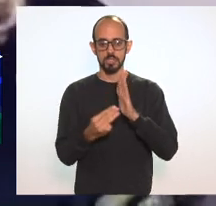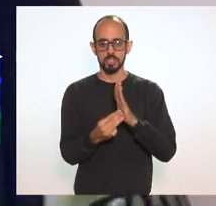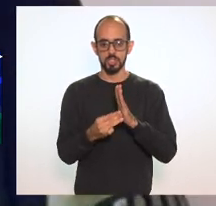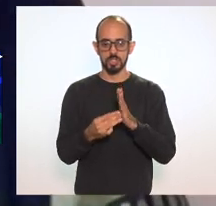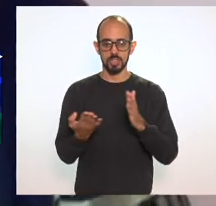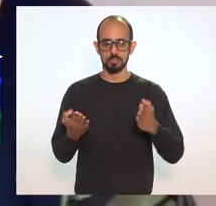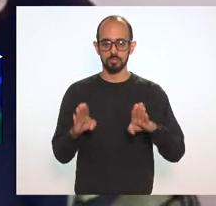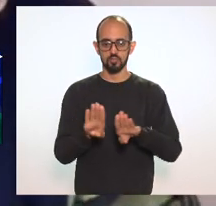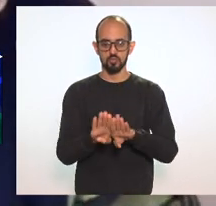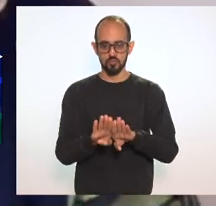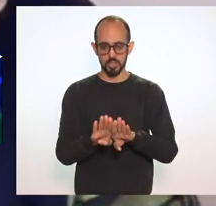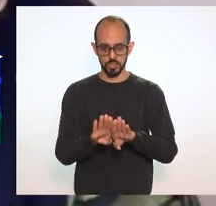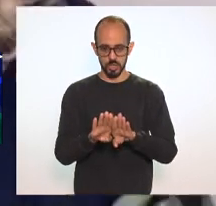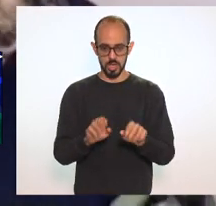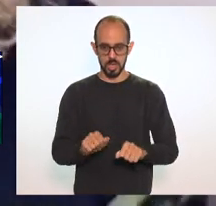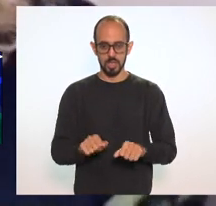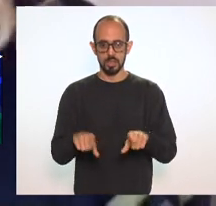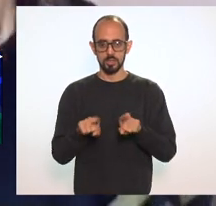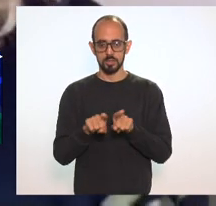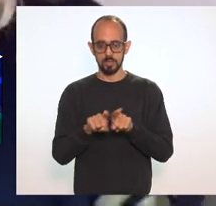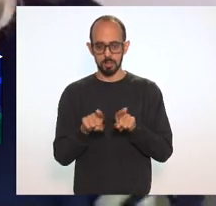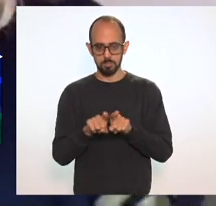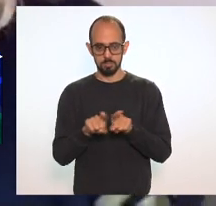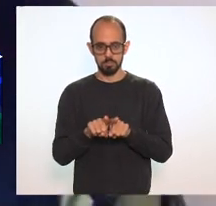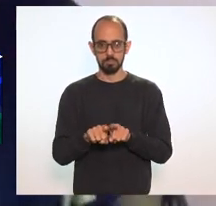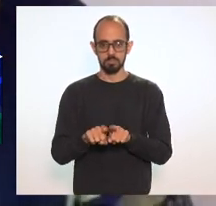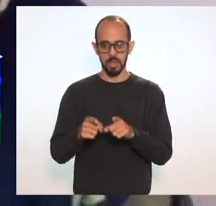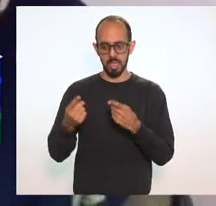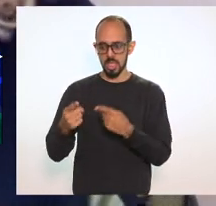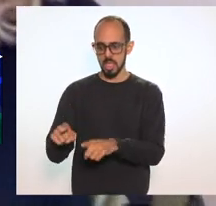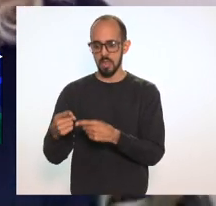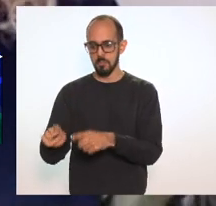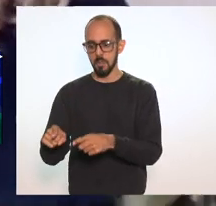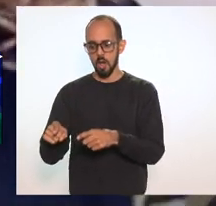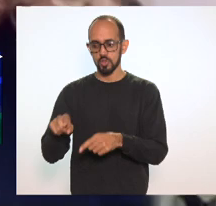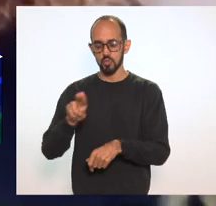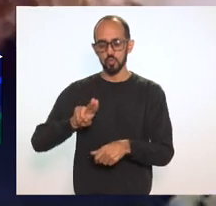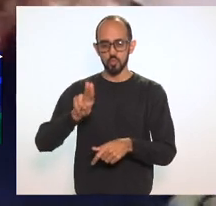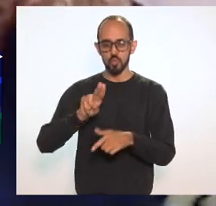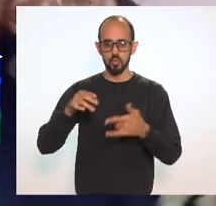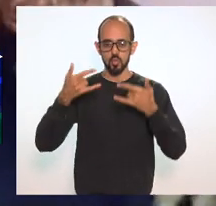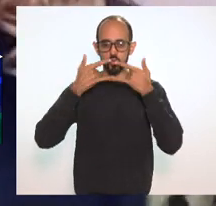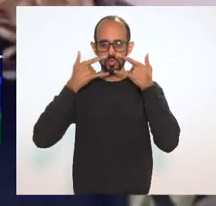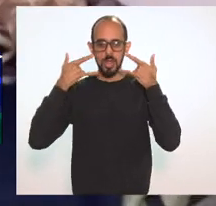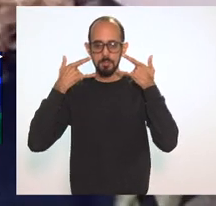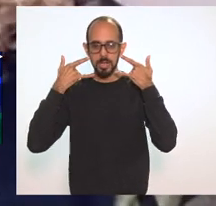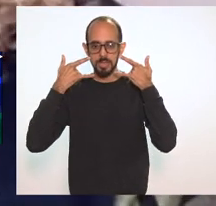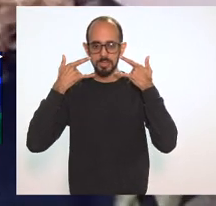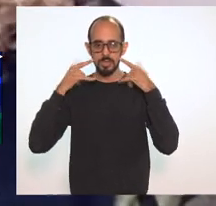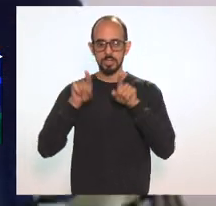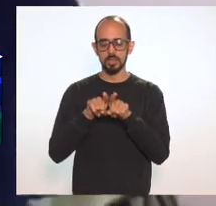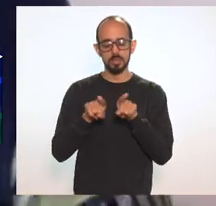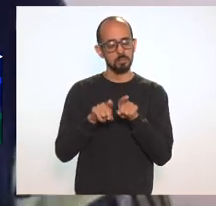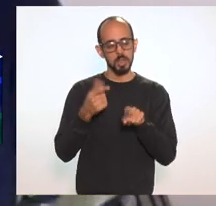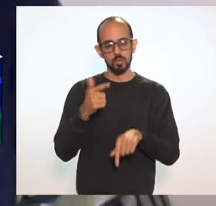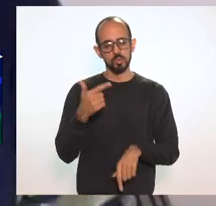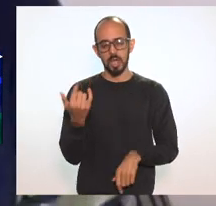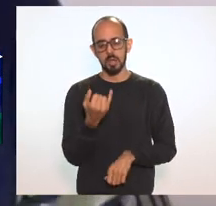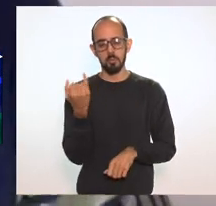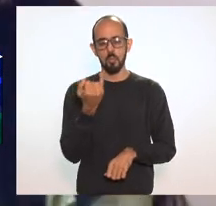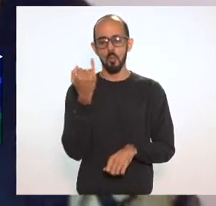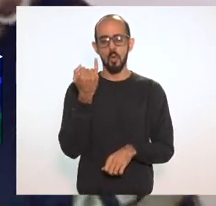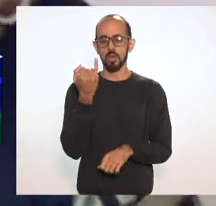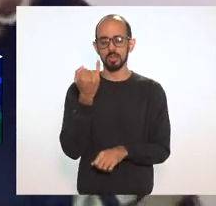sem eficácia comprovada que debocha do uso da marca e que em paralelo a isso não se importa com o